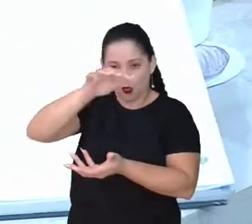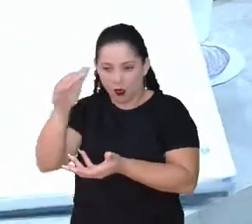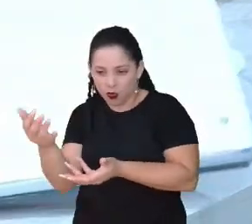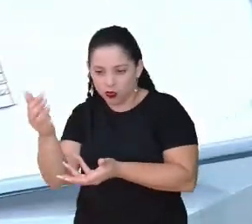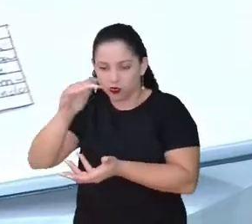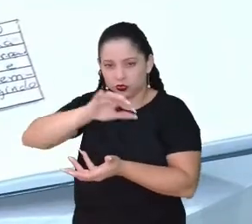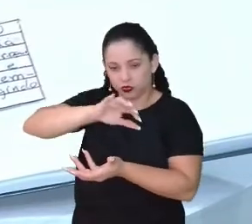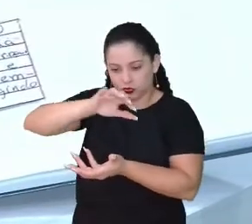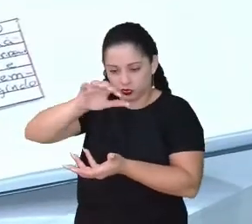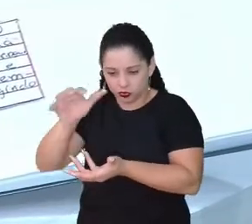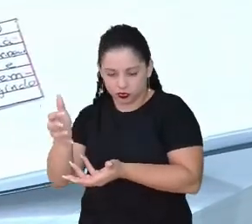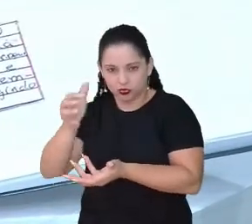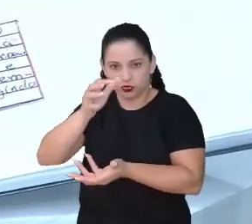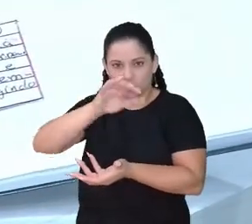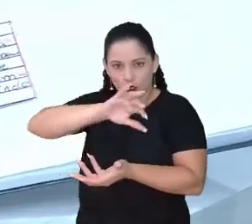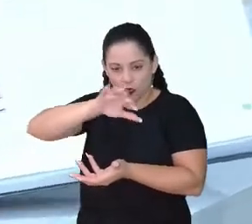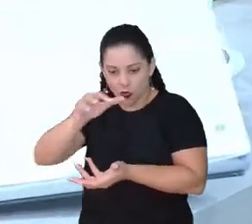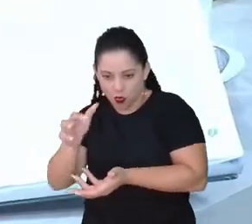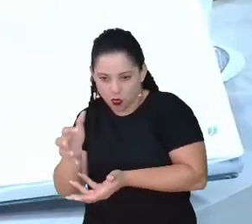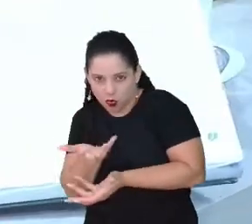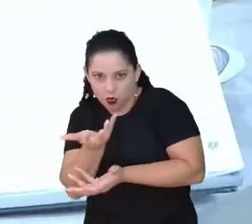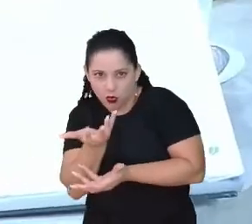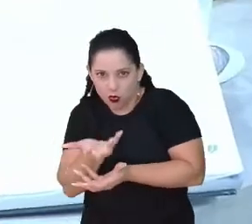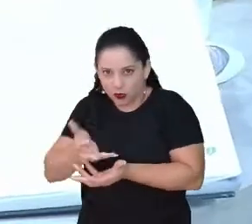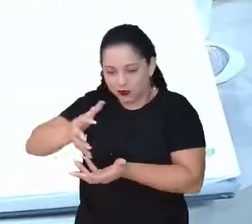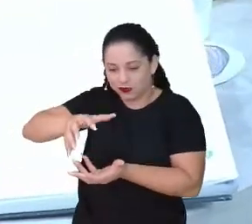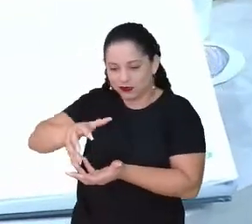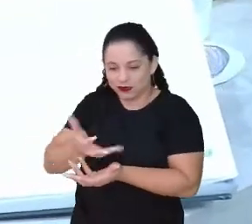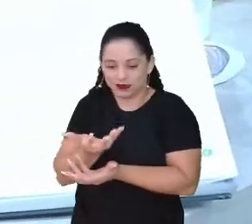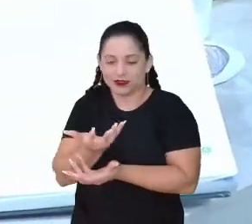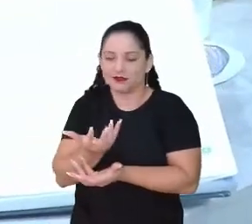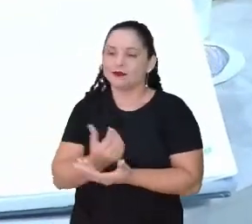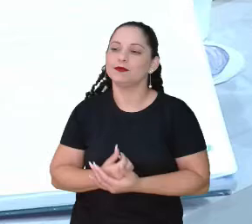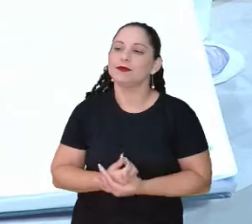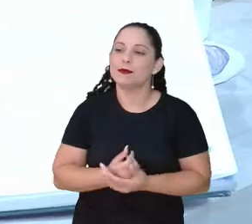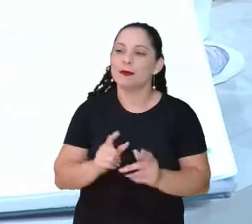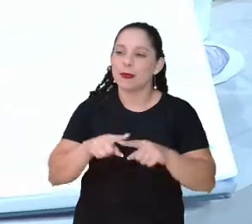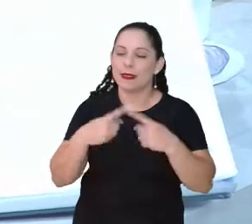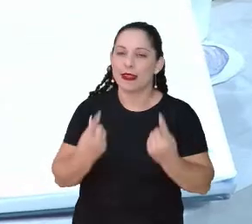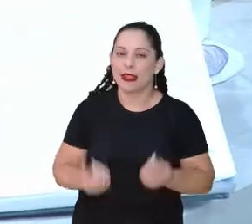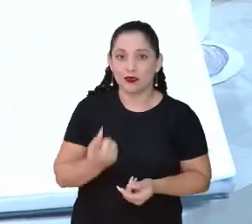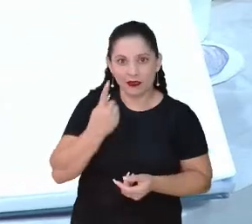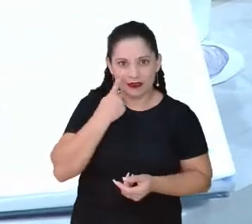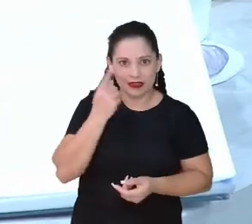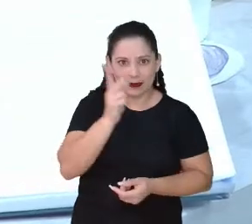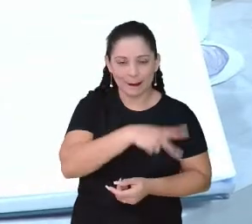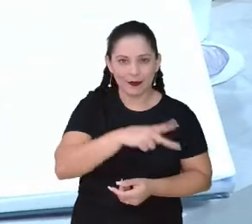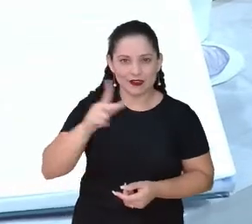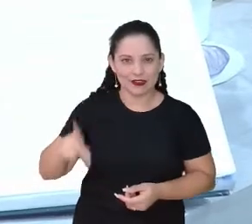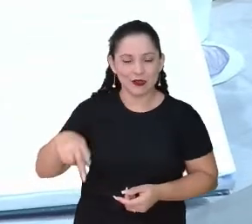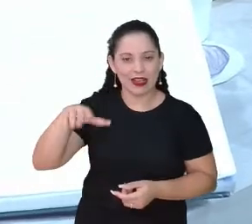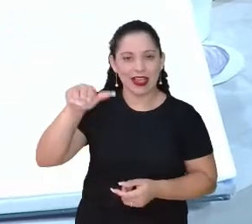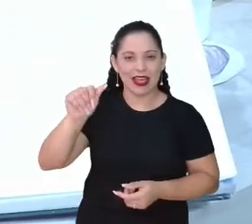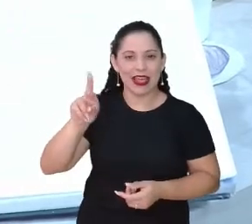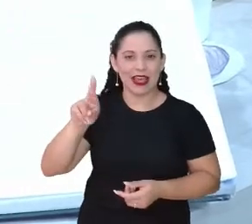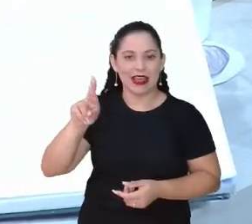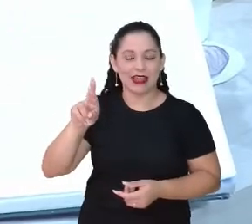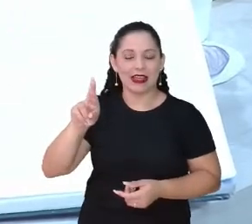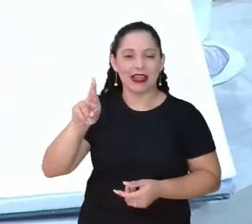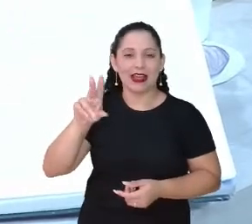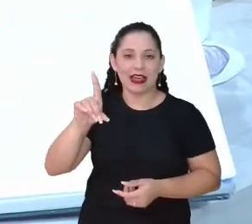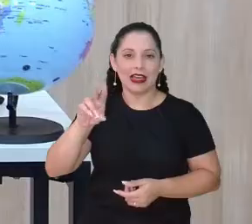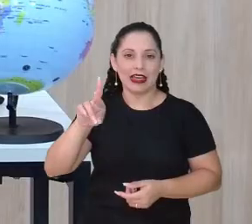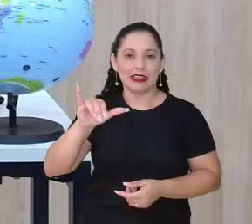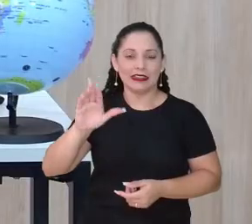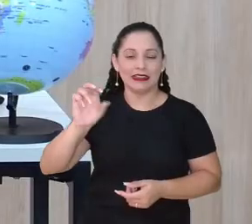núcleo inferior. Só que aqui eu vi que a professora Adriana deu uma dica. Tem que ser